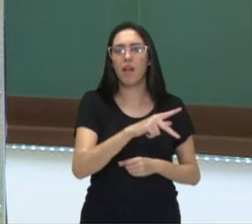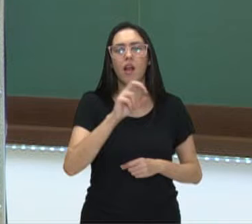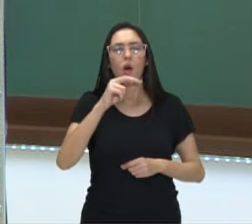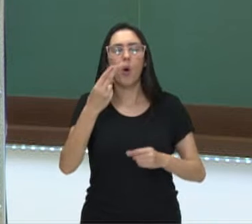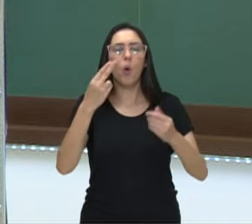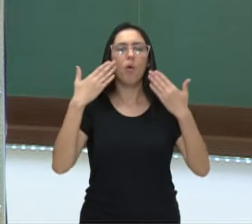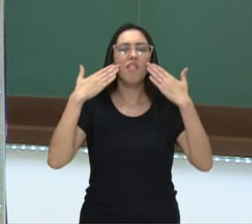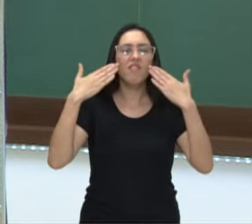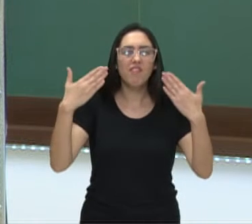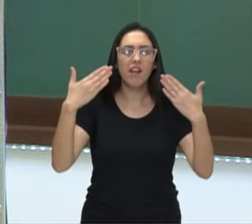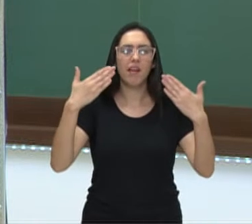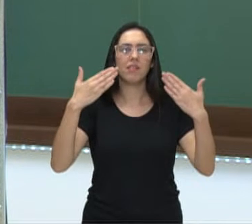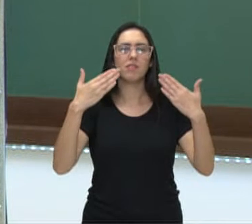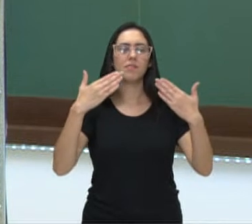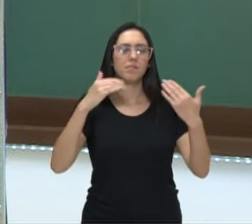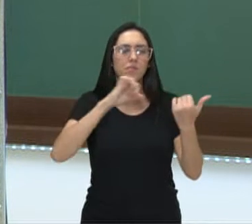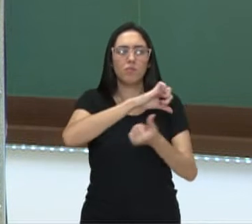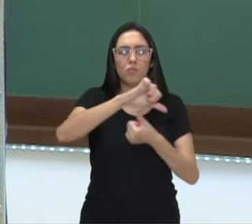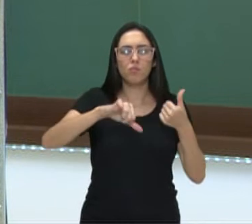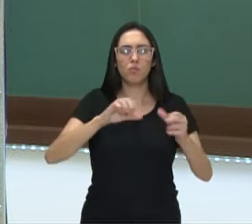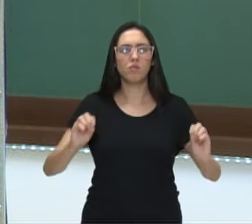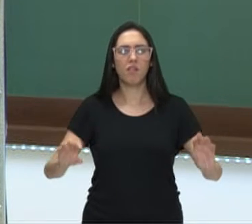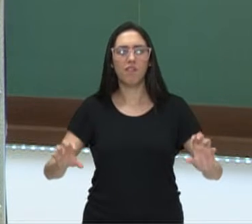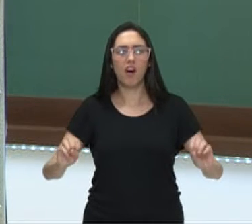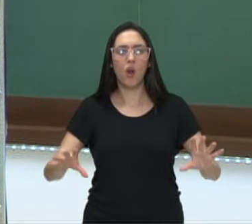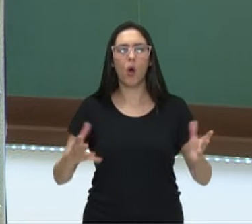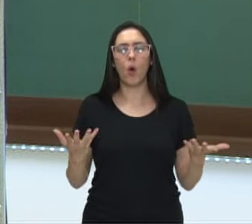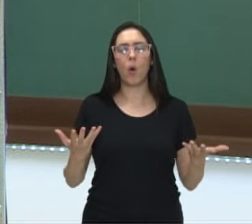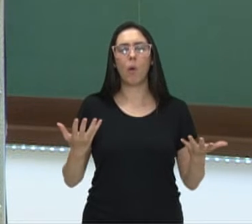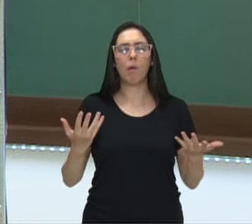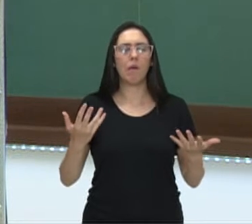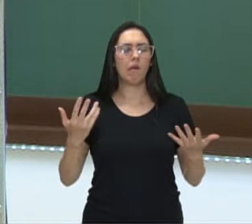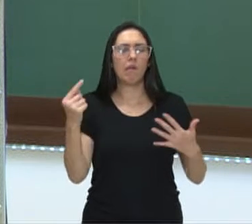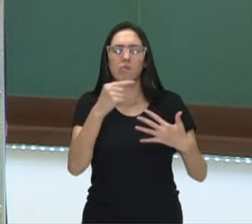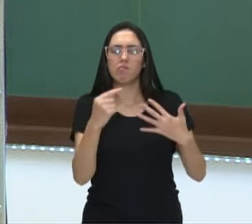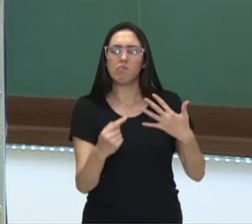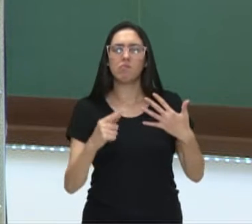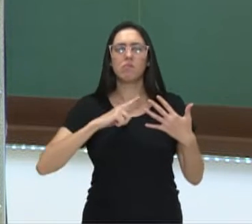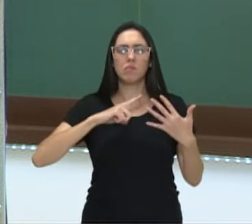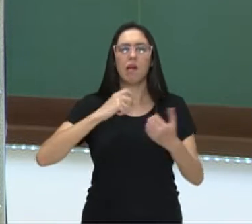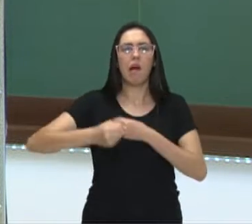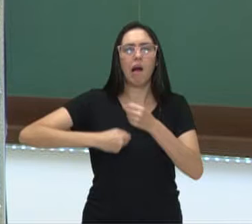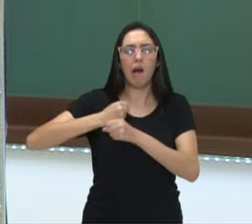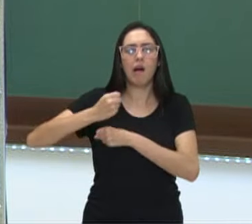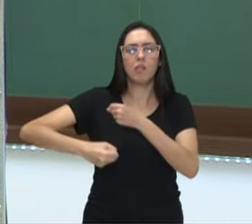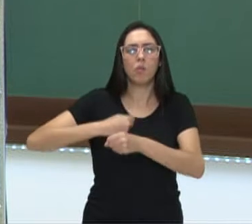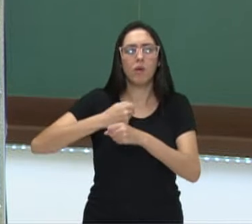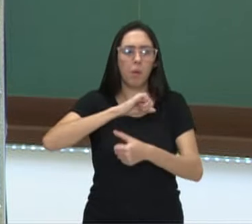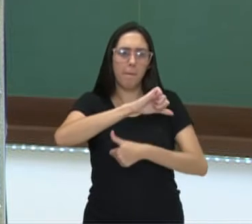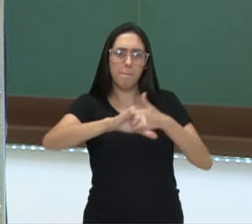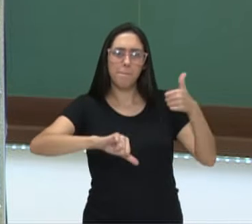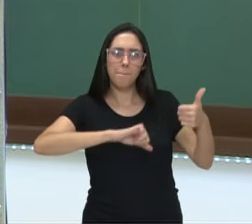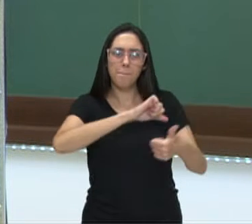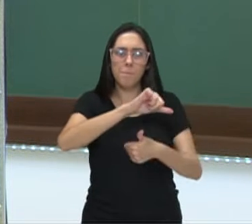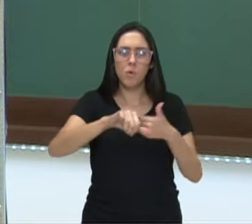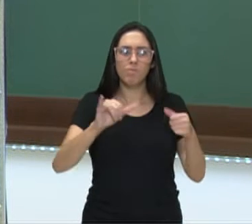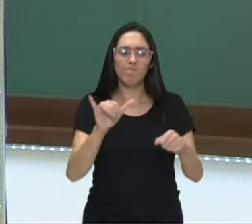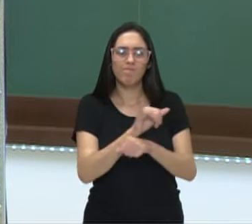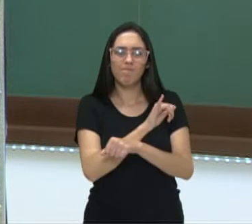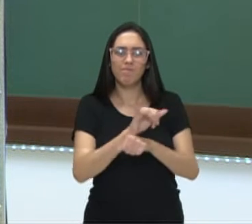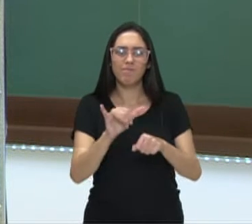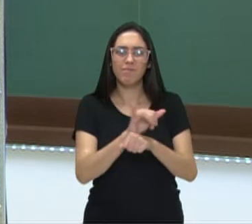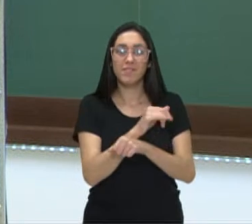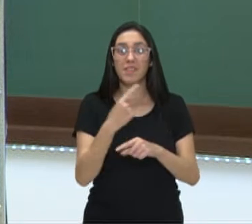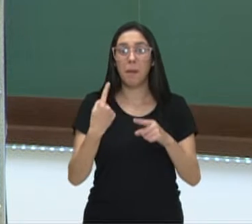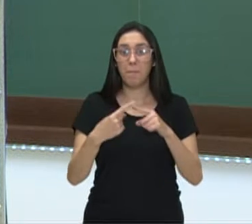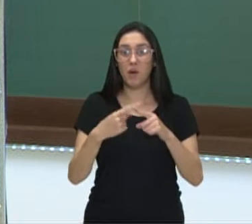a luminária, a lanterna do carro, o farol ou alguns itens de acabamento interno, fazendo com que você perceba